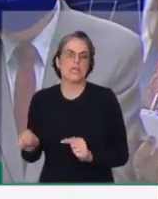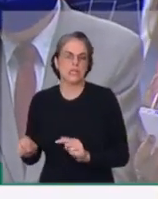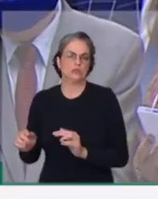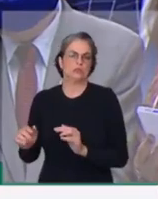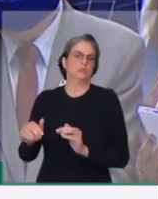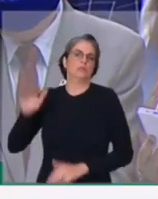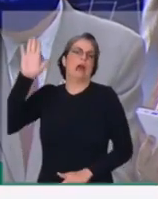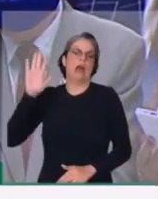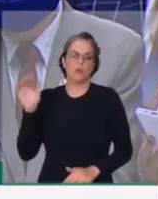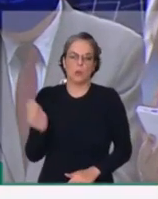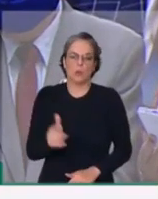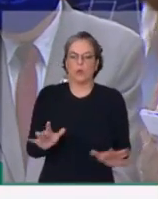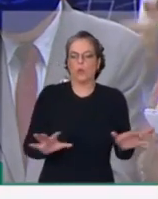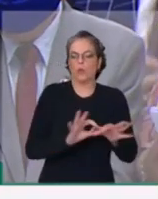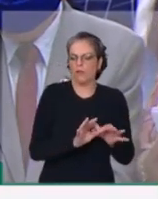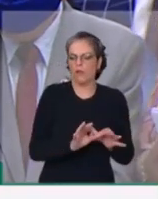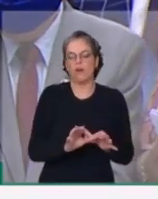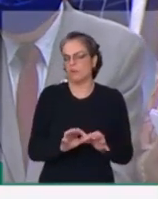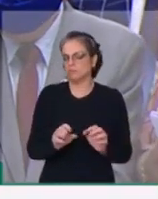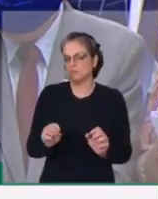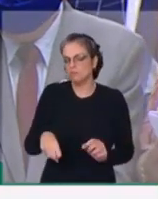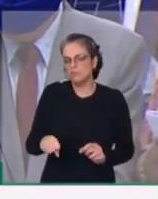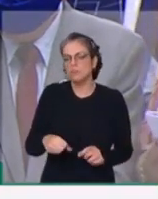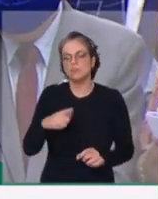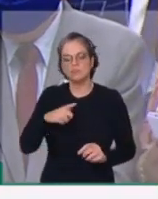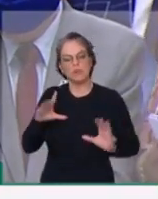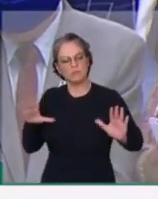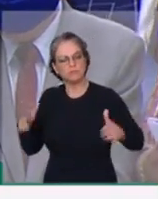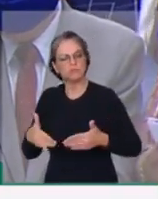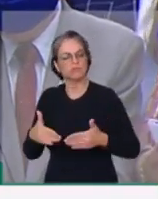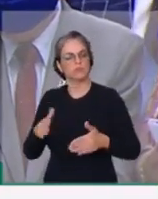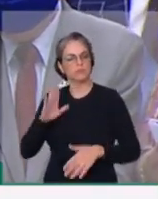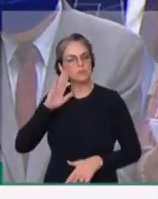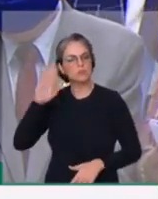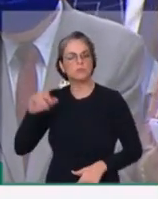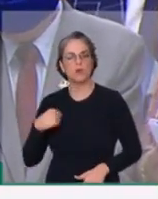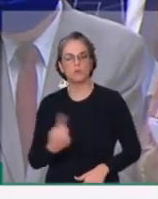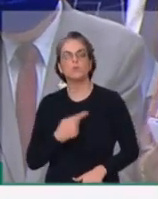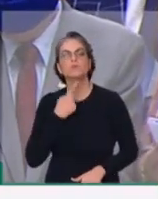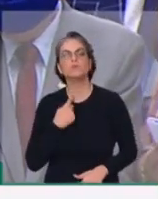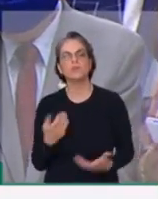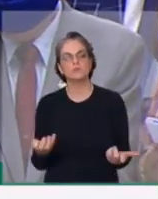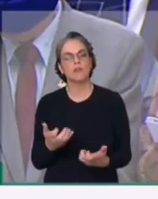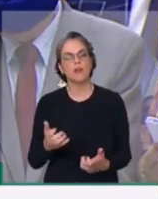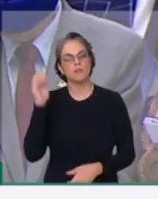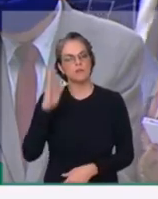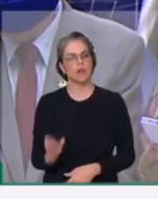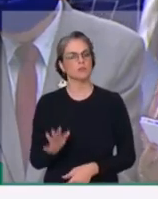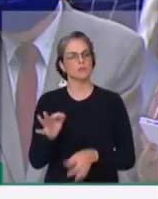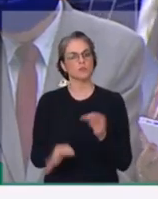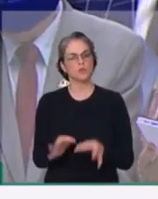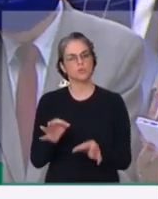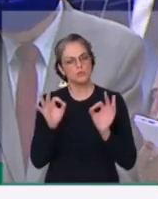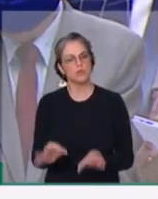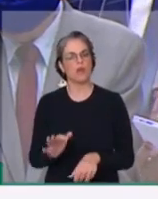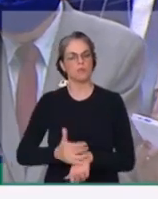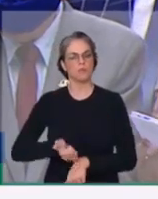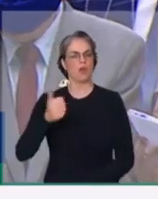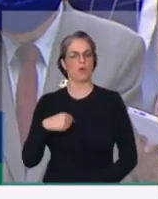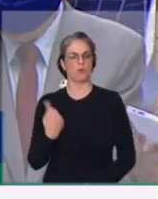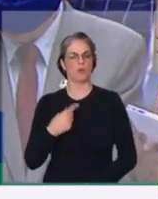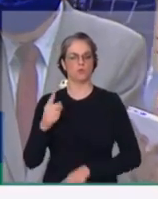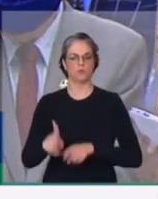que nos unem e nossas convergências em torno daquilo que todos desejamos para um Brasil mais justo e melhor para a nossa